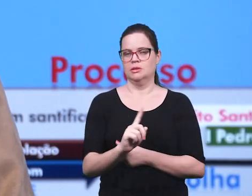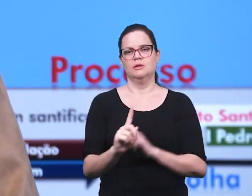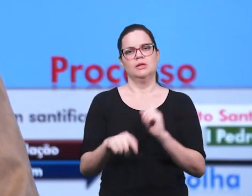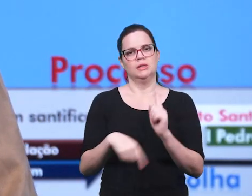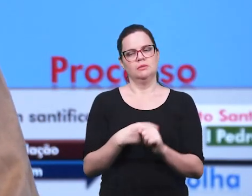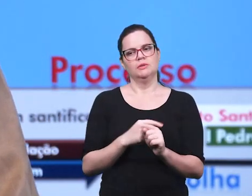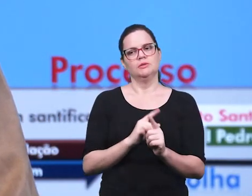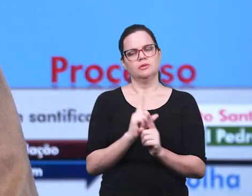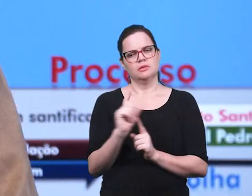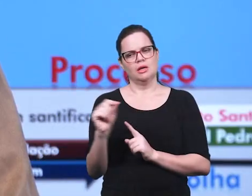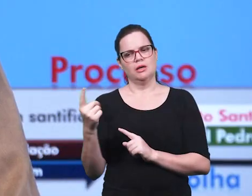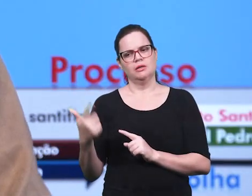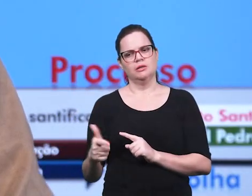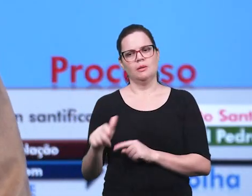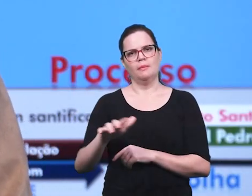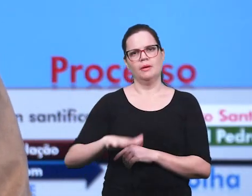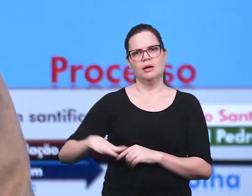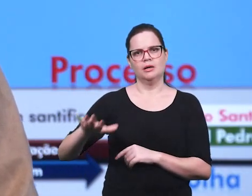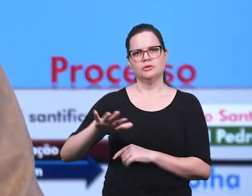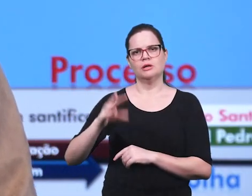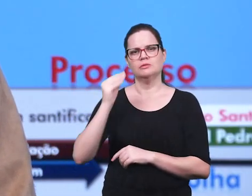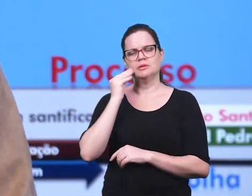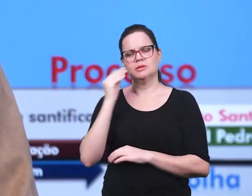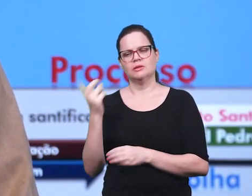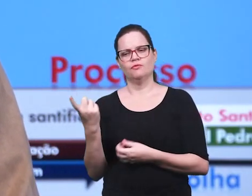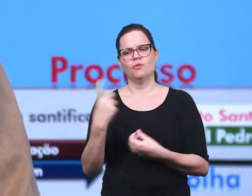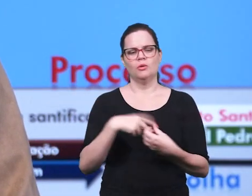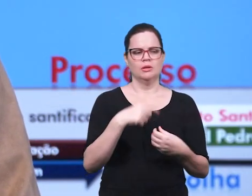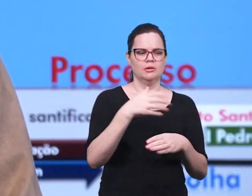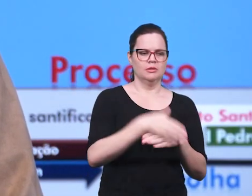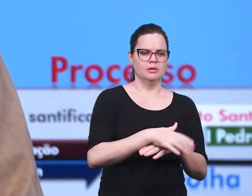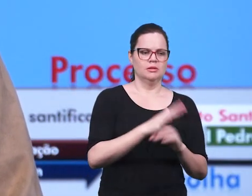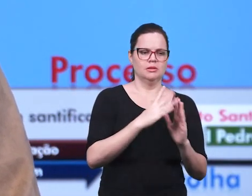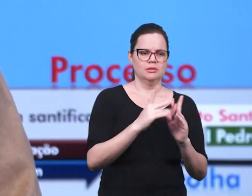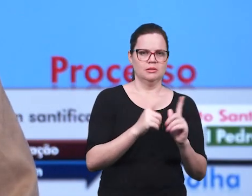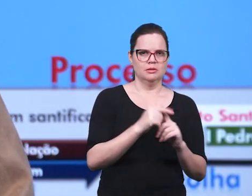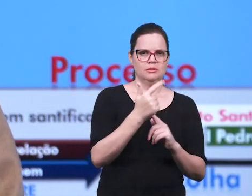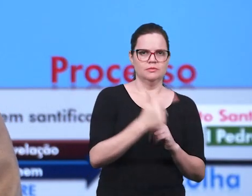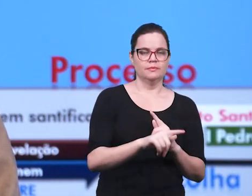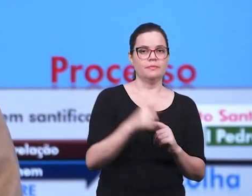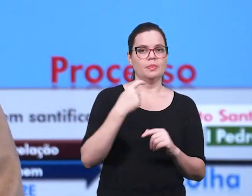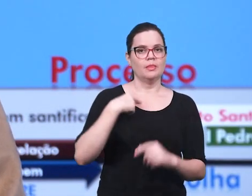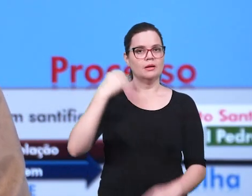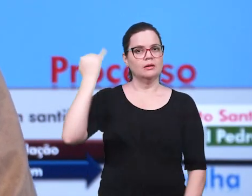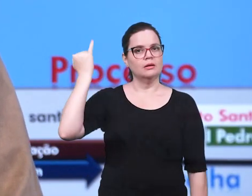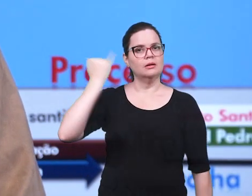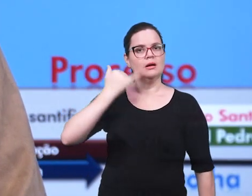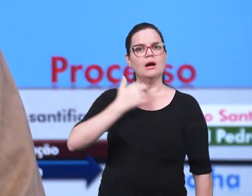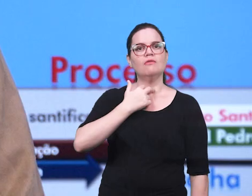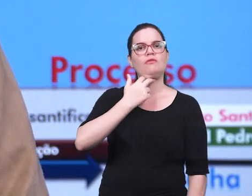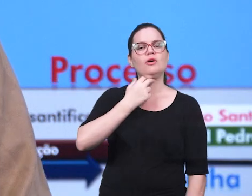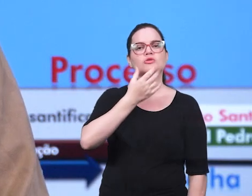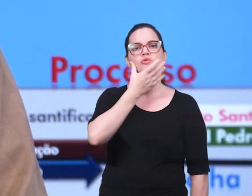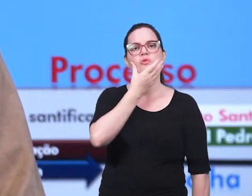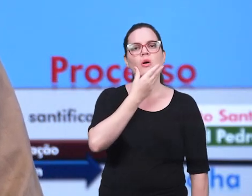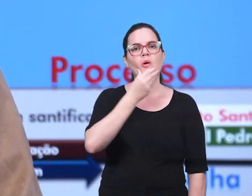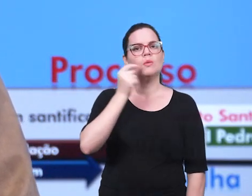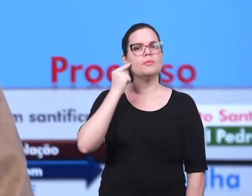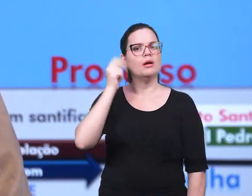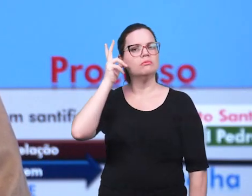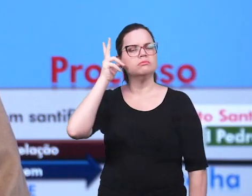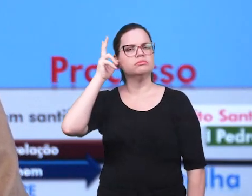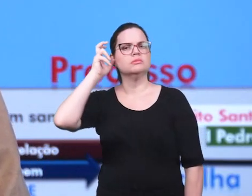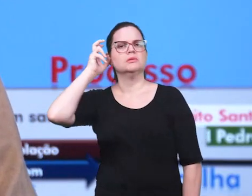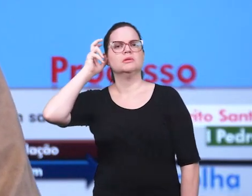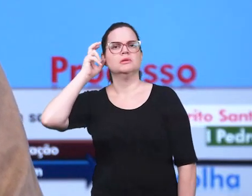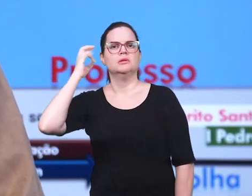novamente ali, que eu ia retornar de novo para dentro do templo, eu ouvi uma voz de um varão. E esse varão, ele dizia assim: